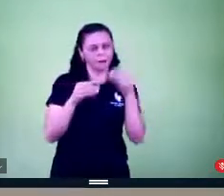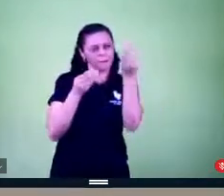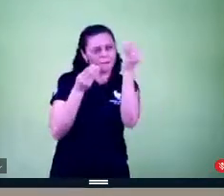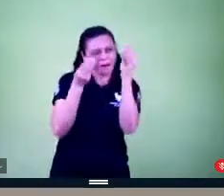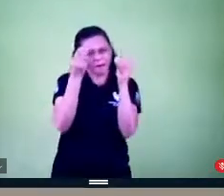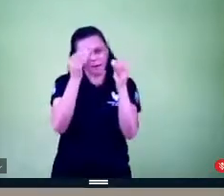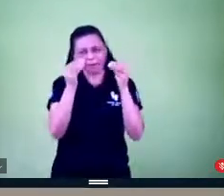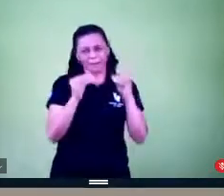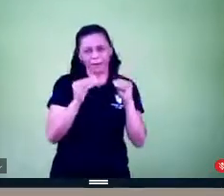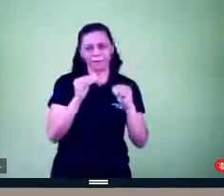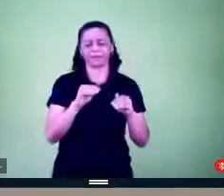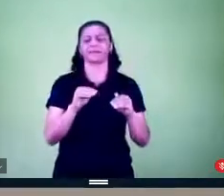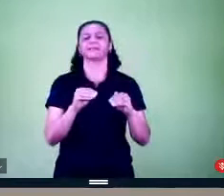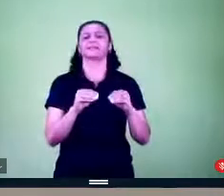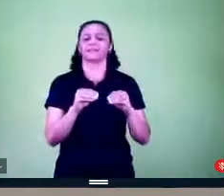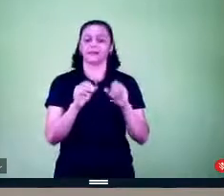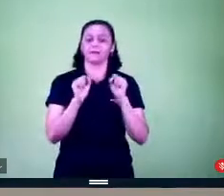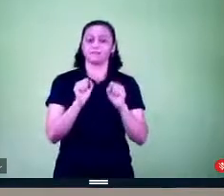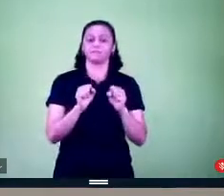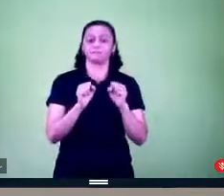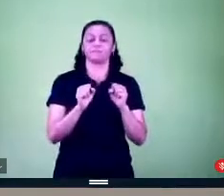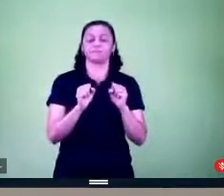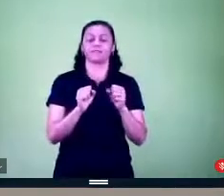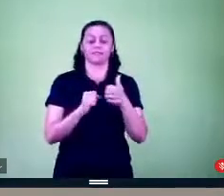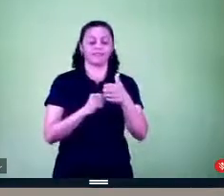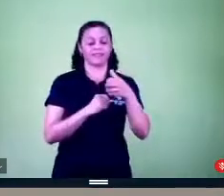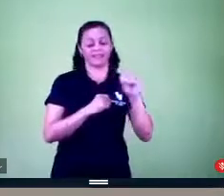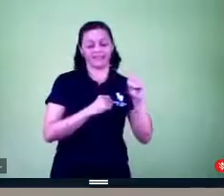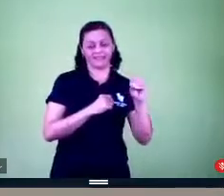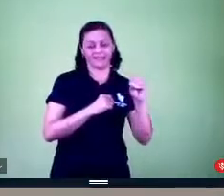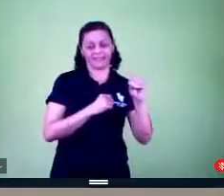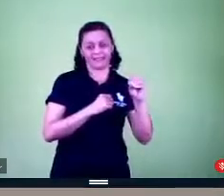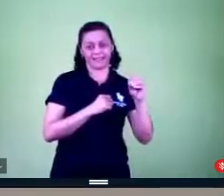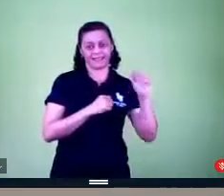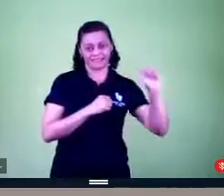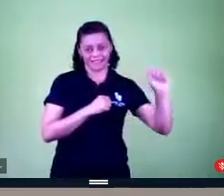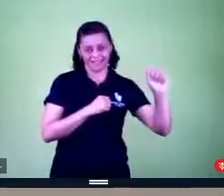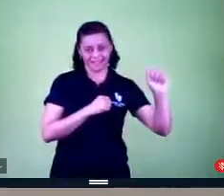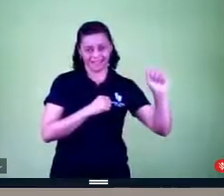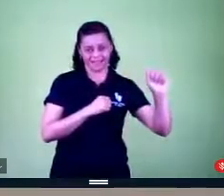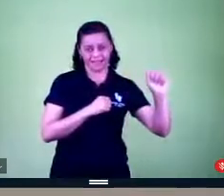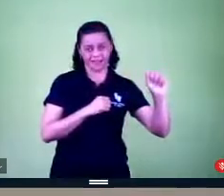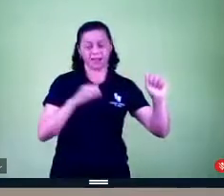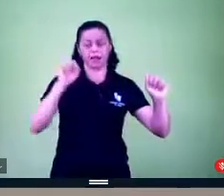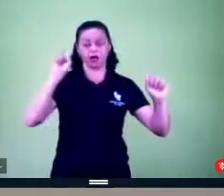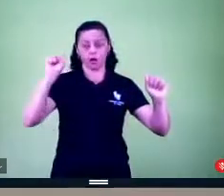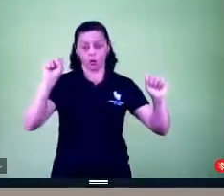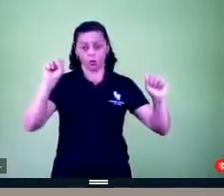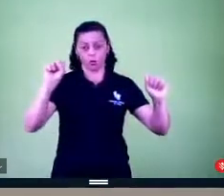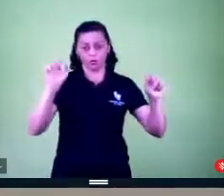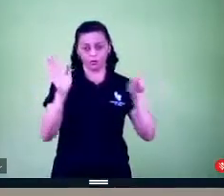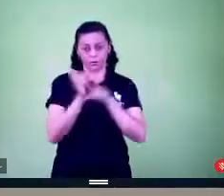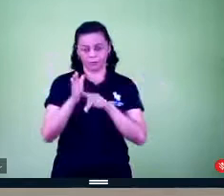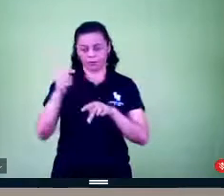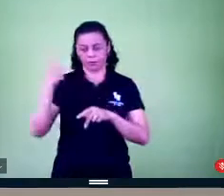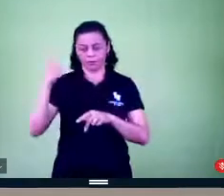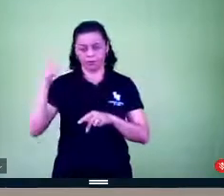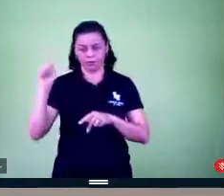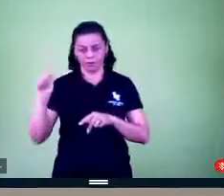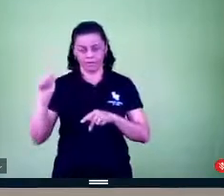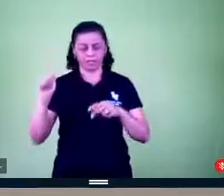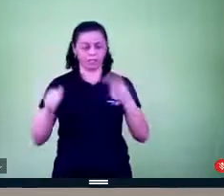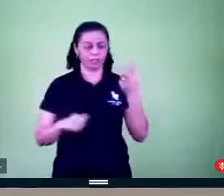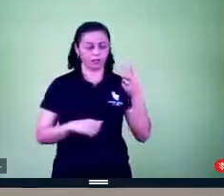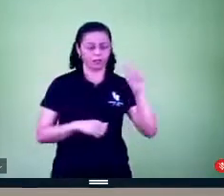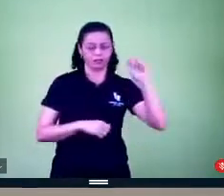10 amperes, desses 10 amperes, 8 vem para cá, 2 vem para cá. Eu tenho uma queda de tensão de 32 volts aqui,